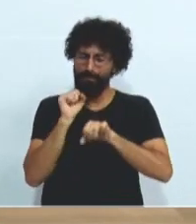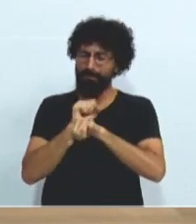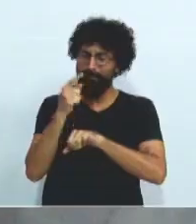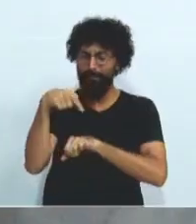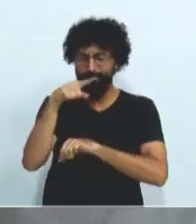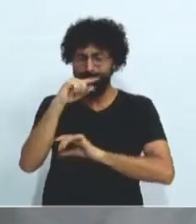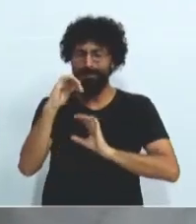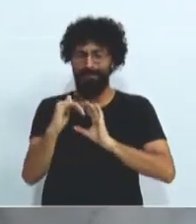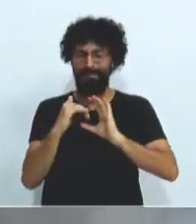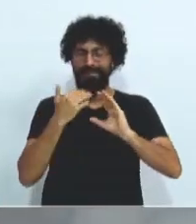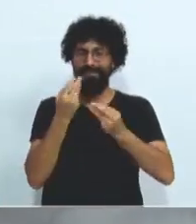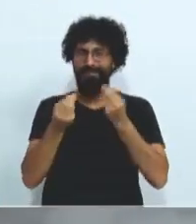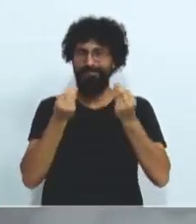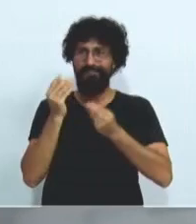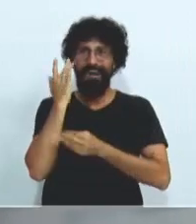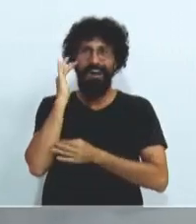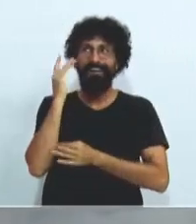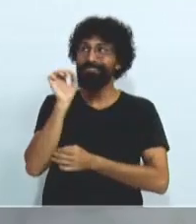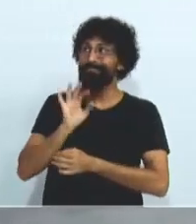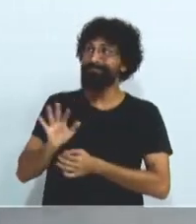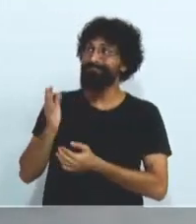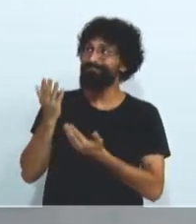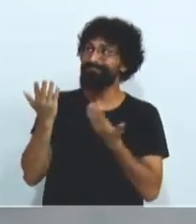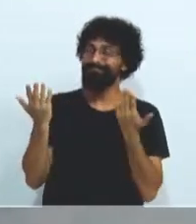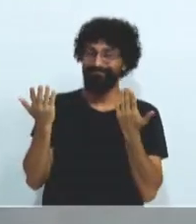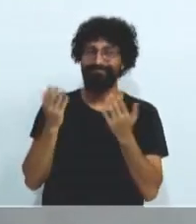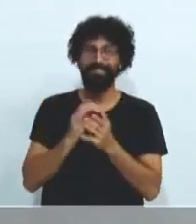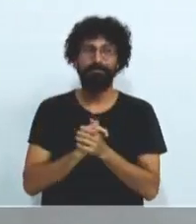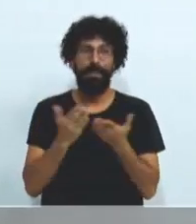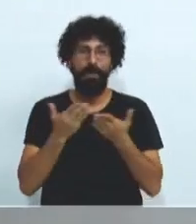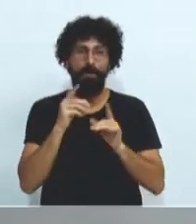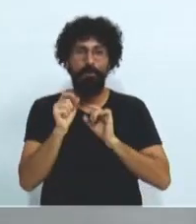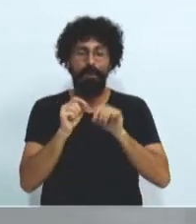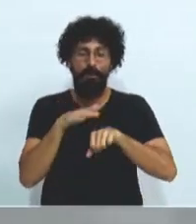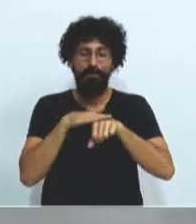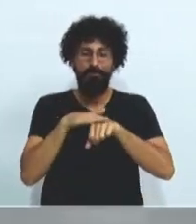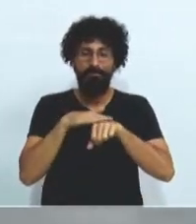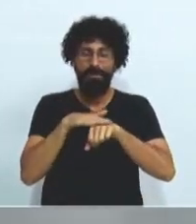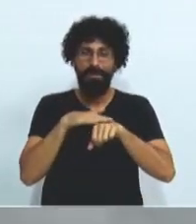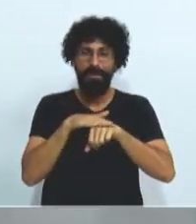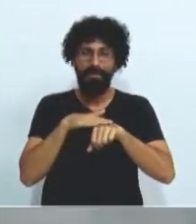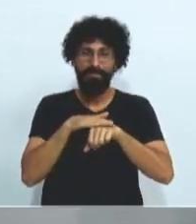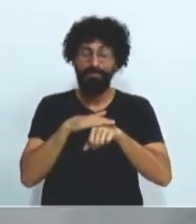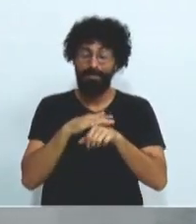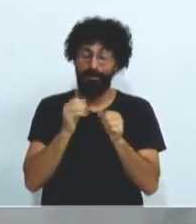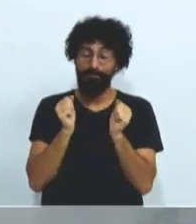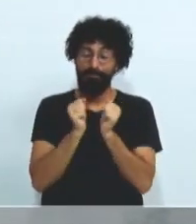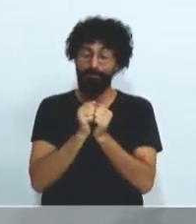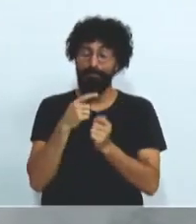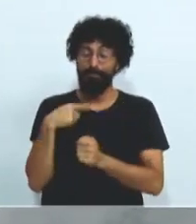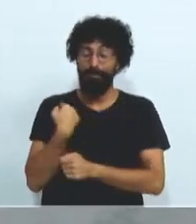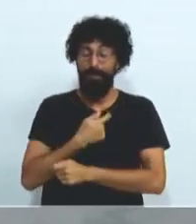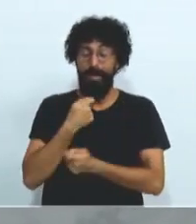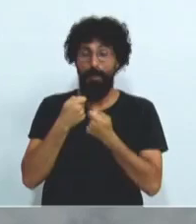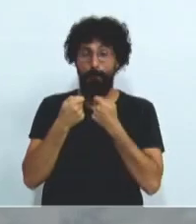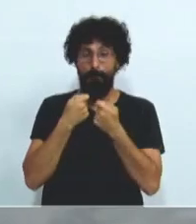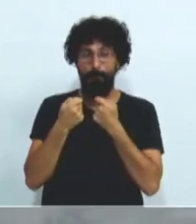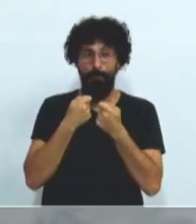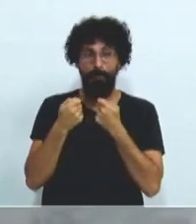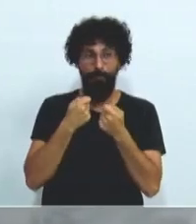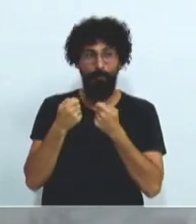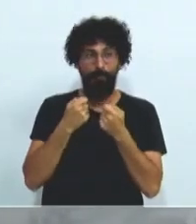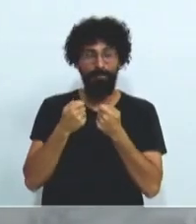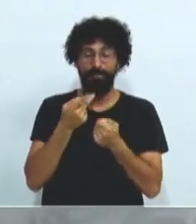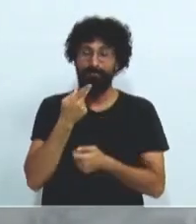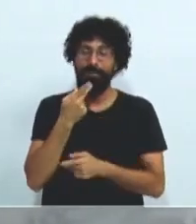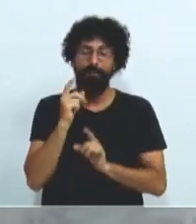feedback. Olha, chegou o momento de conversar com a repórter do Viver Bem, que vem toda semana participar do programa e contar a matéria além do